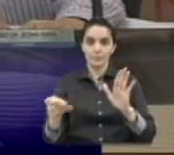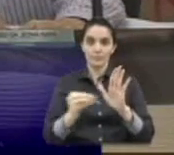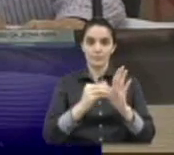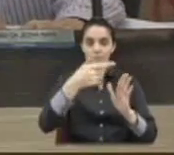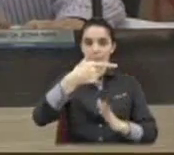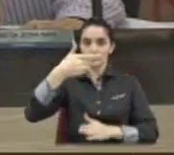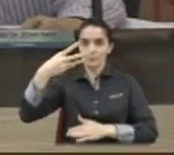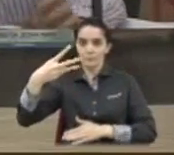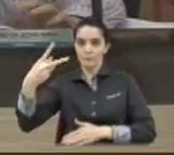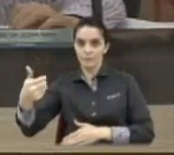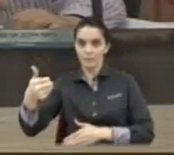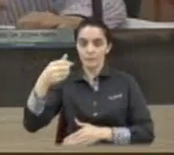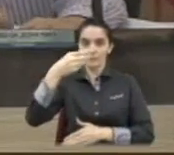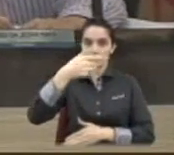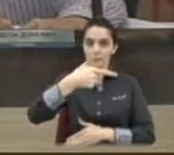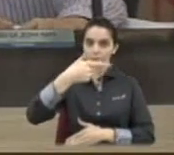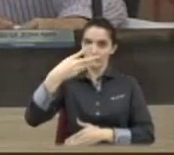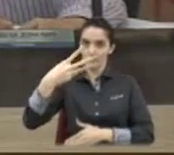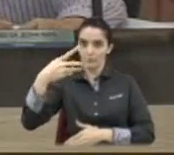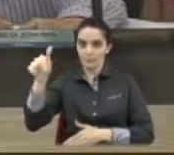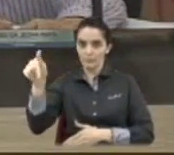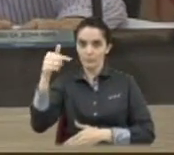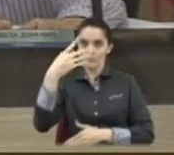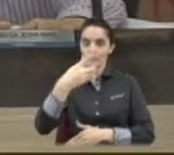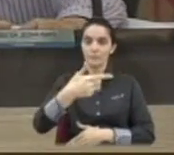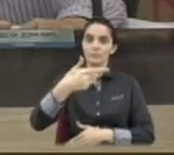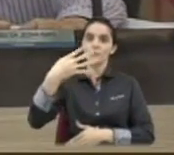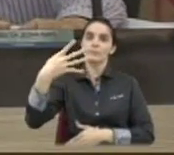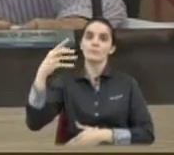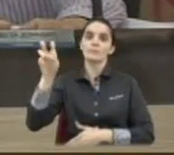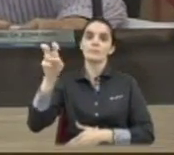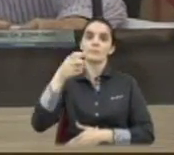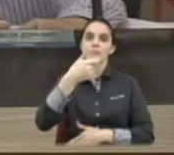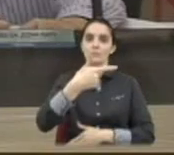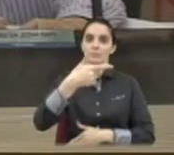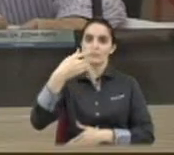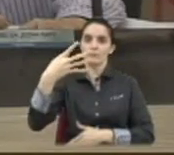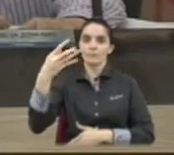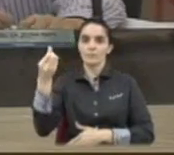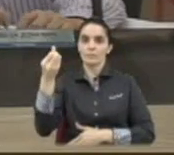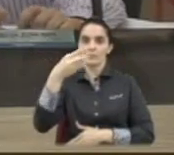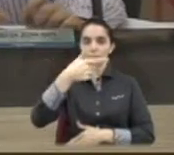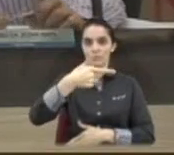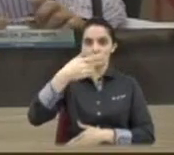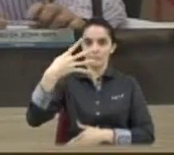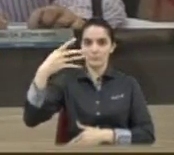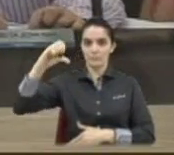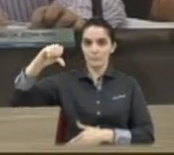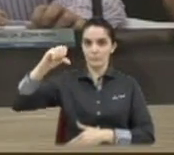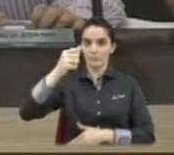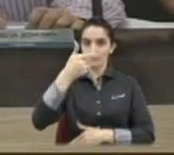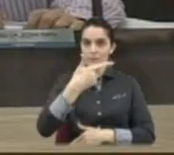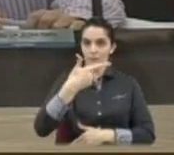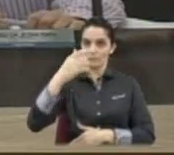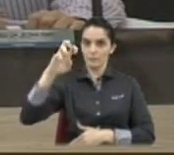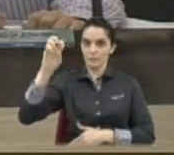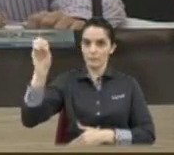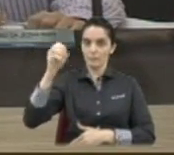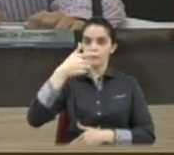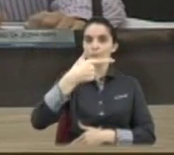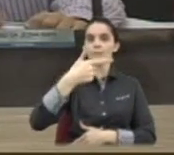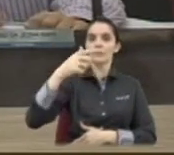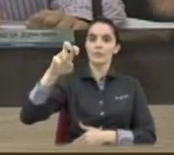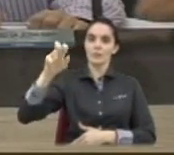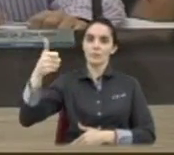231, 237, 245, 246, 249, 250,